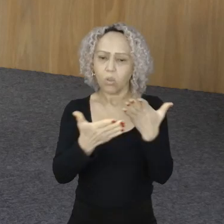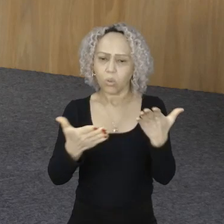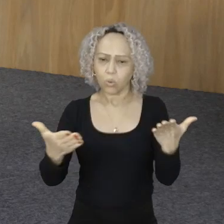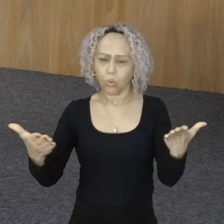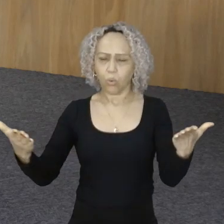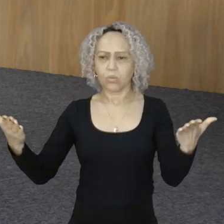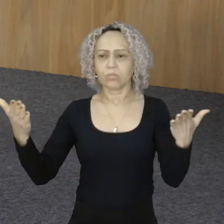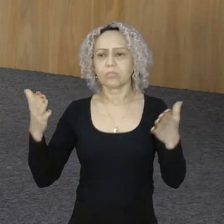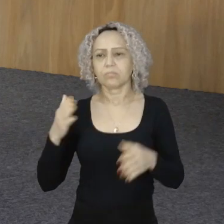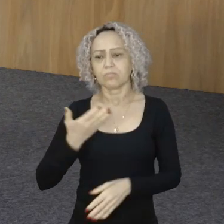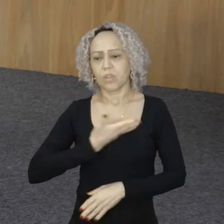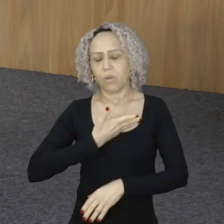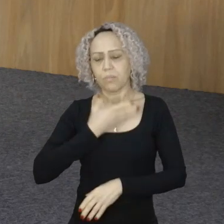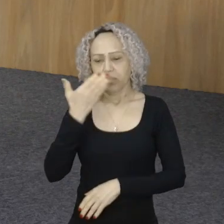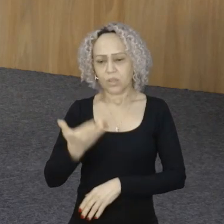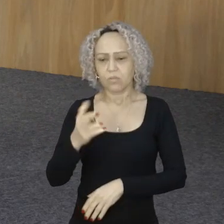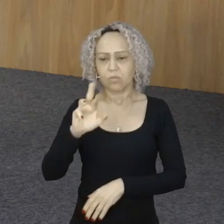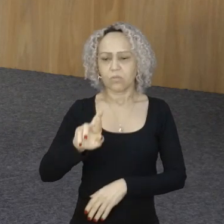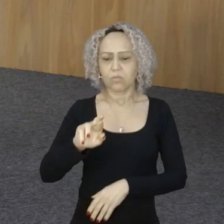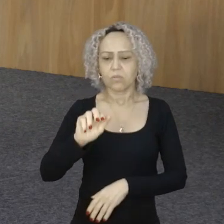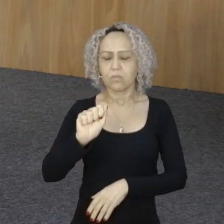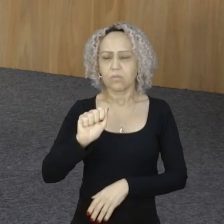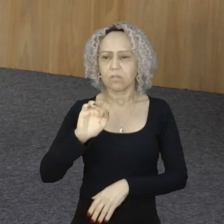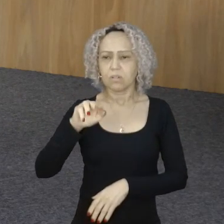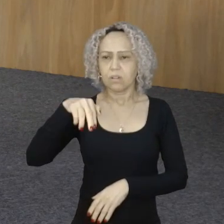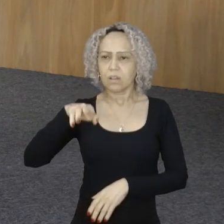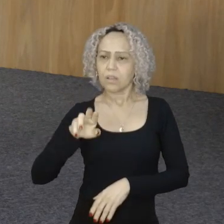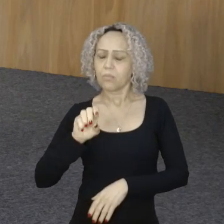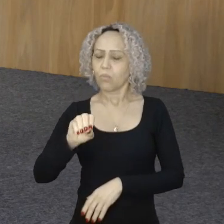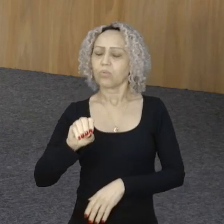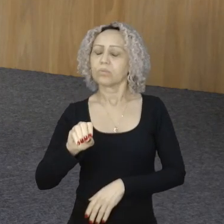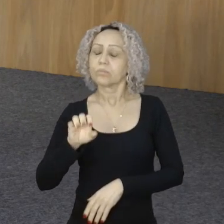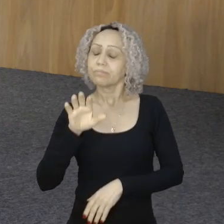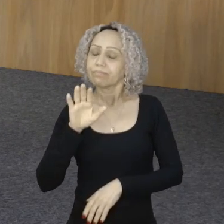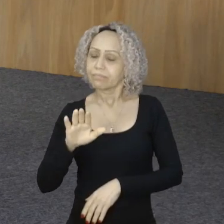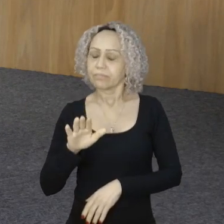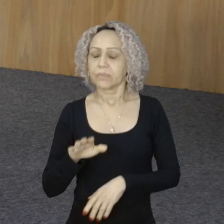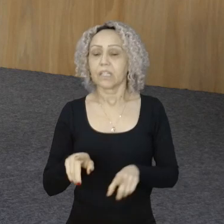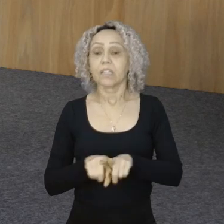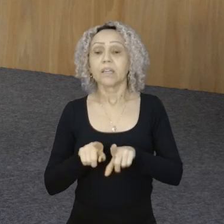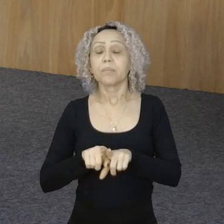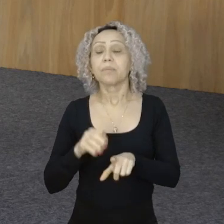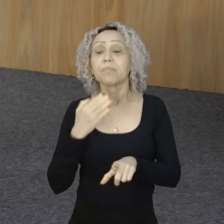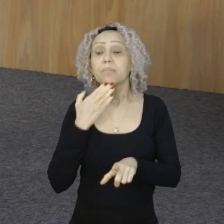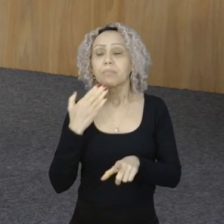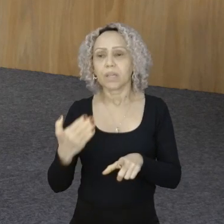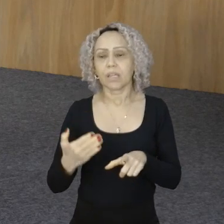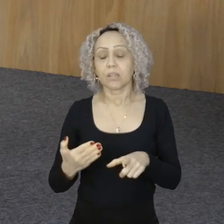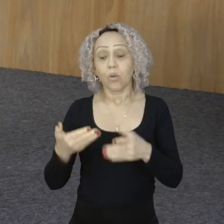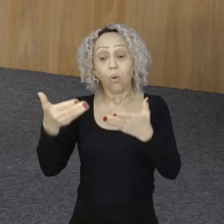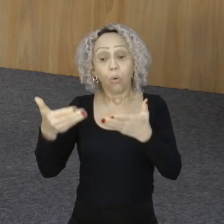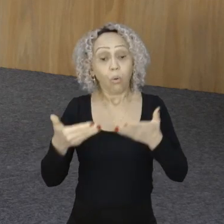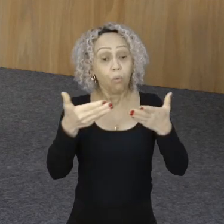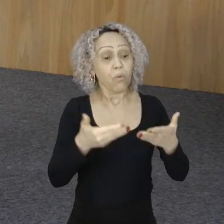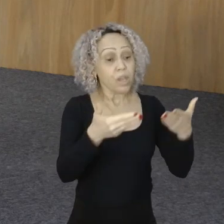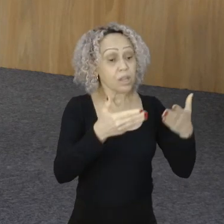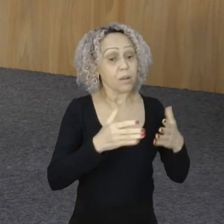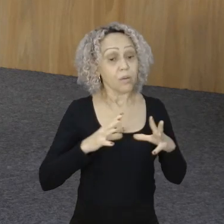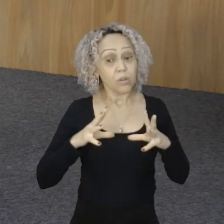do PT. E, por favor, gente, convidem outras pessoas para acompanhar as nossas redes,